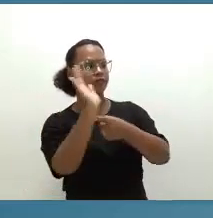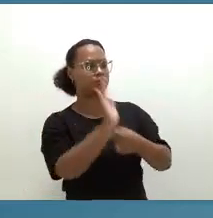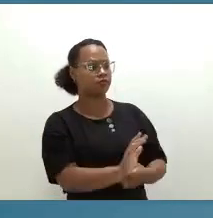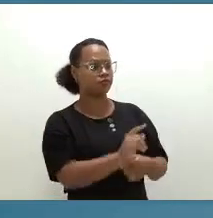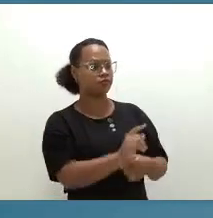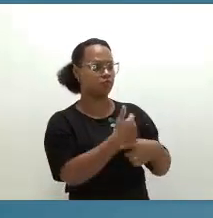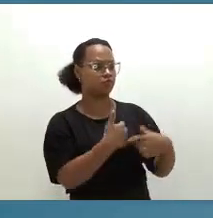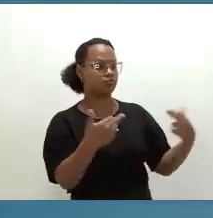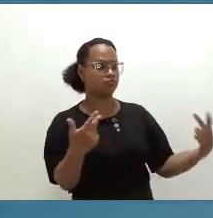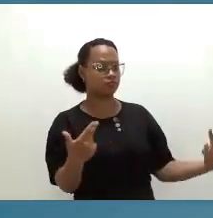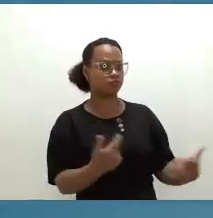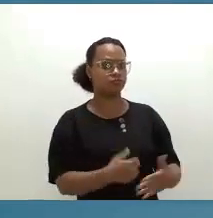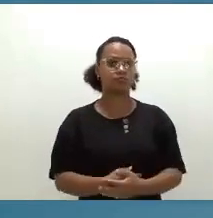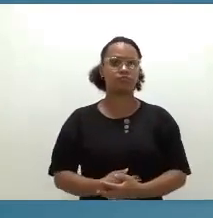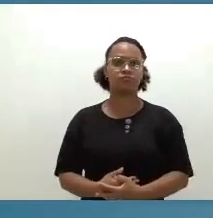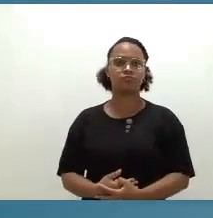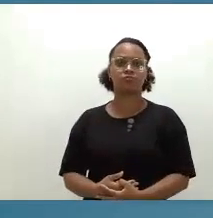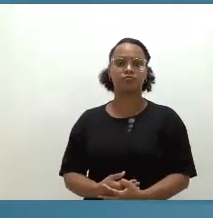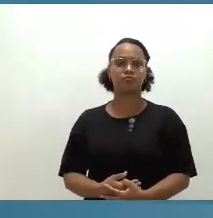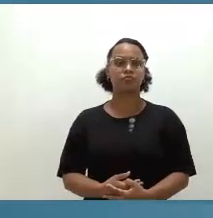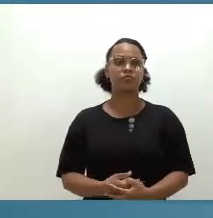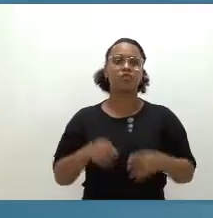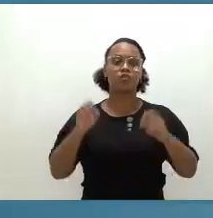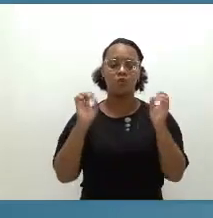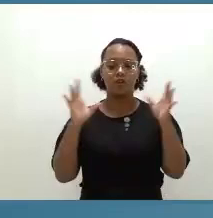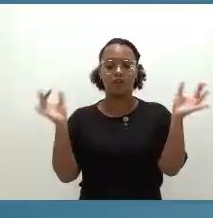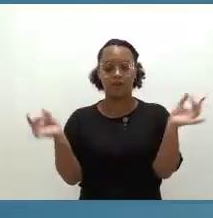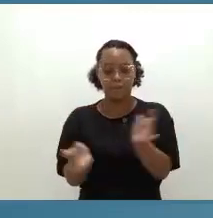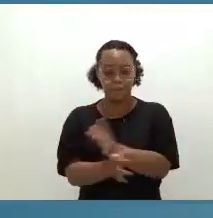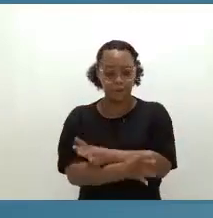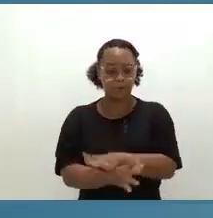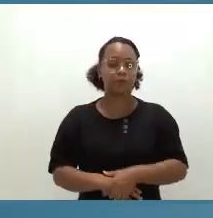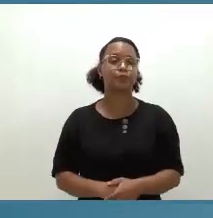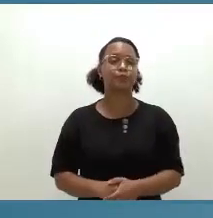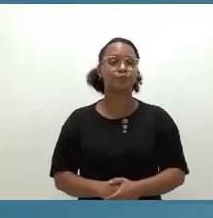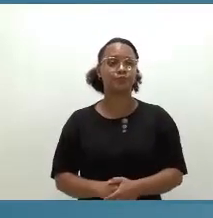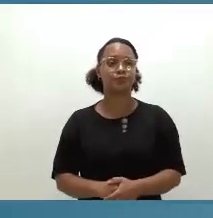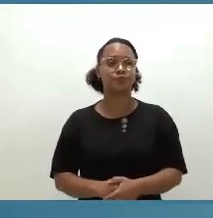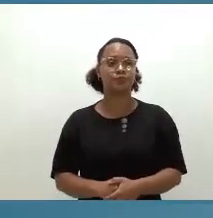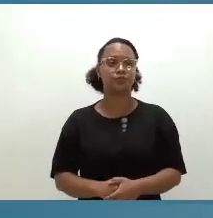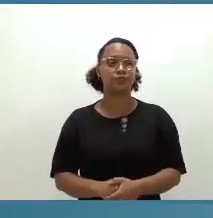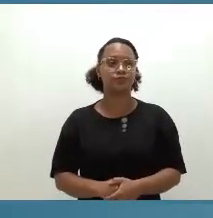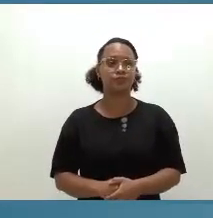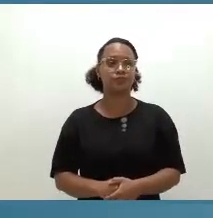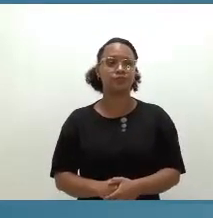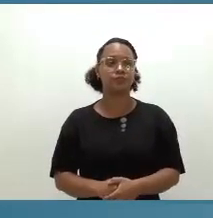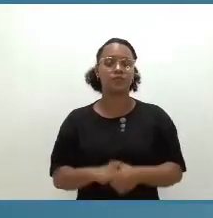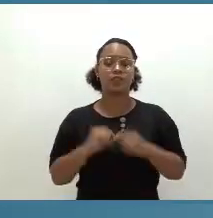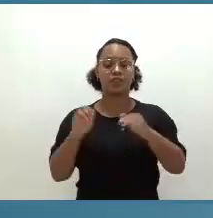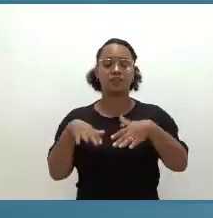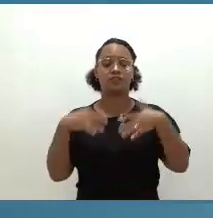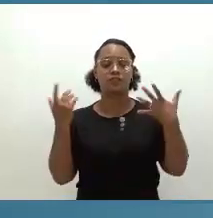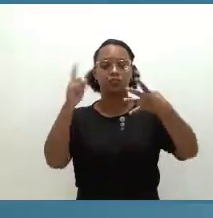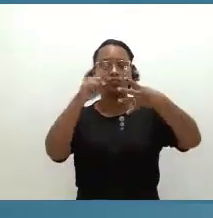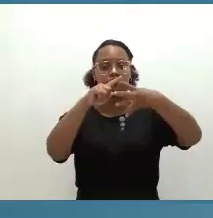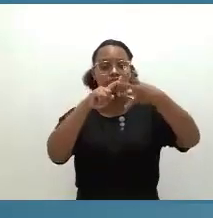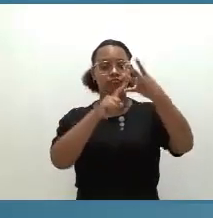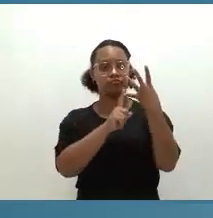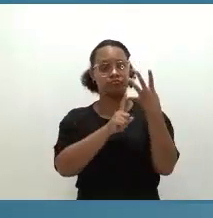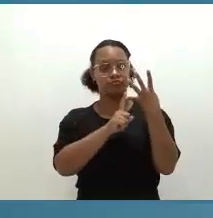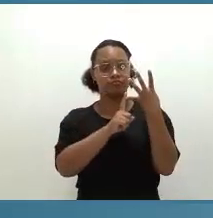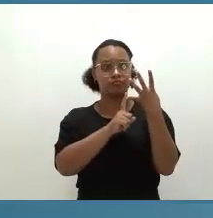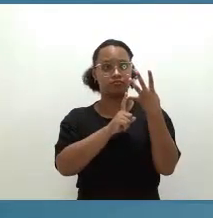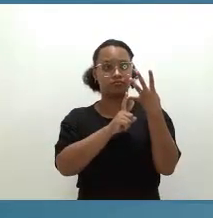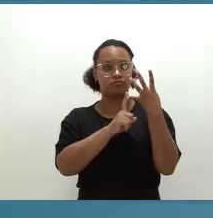existe, por favor, pronto. Então fica. É, porque a desembargadora Elvina seria mais nova